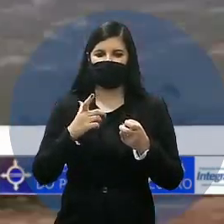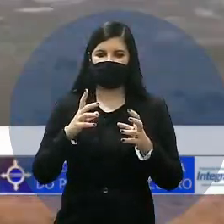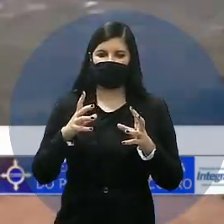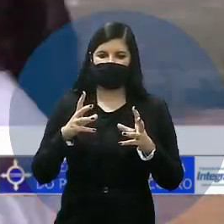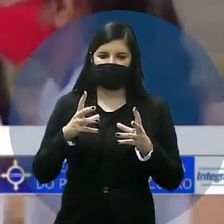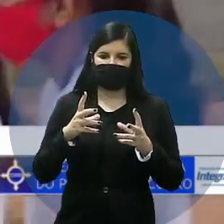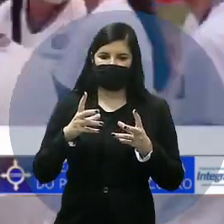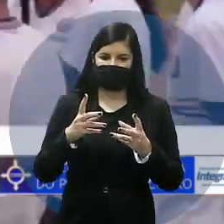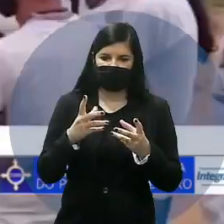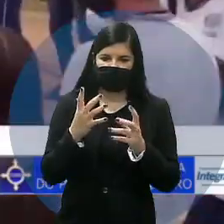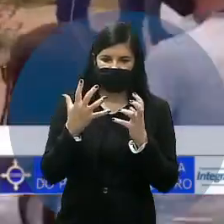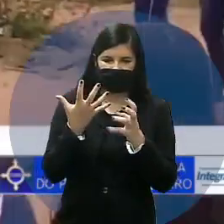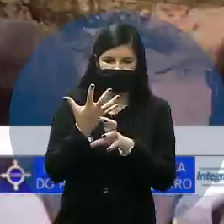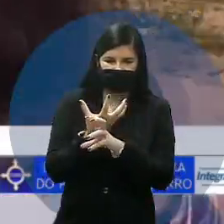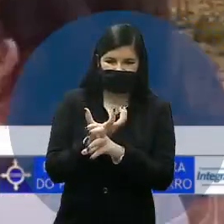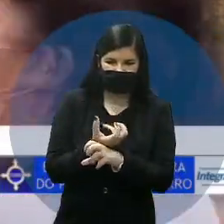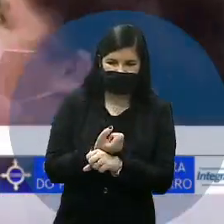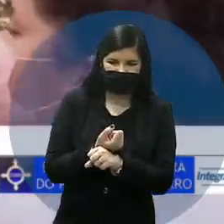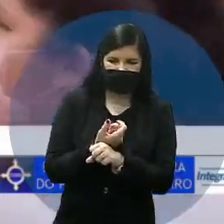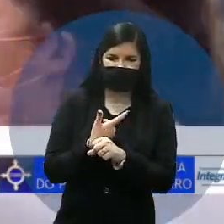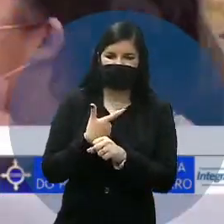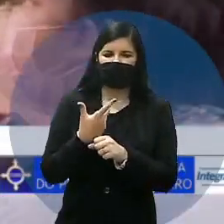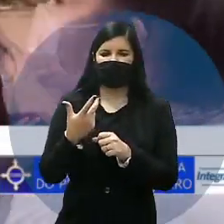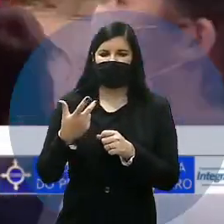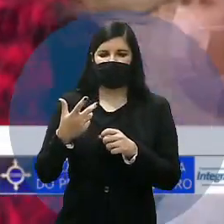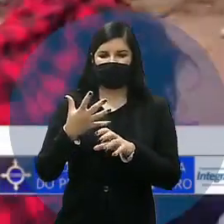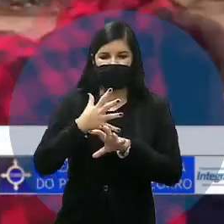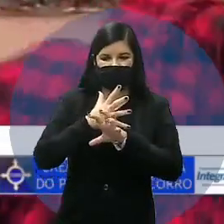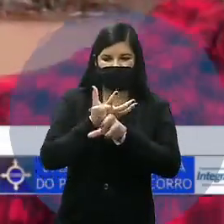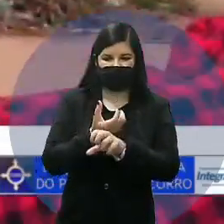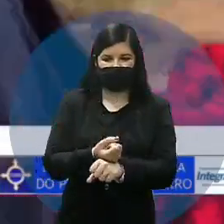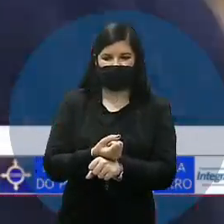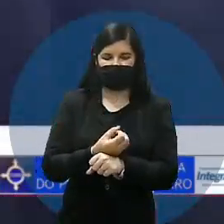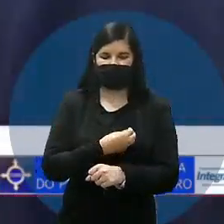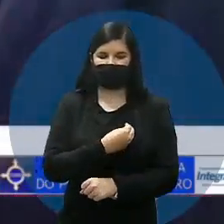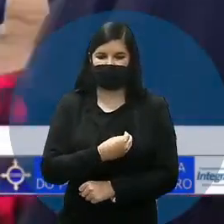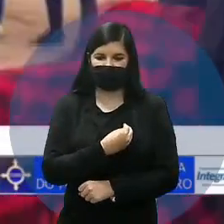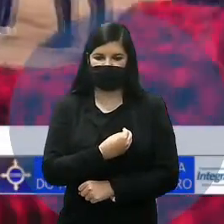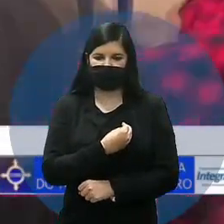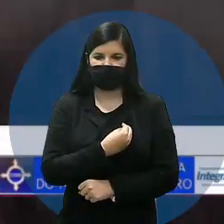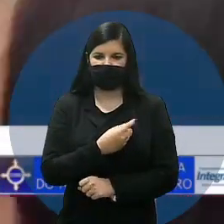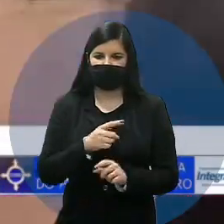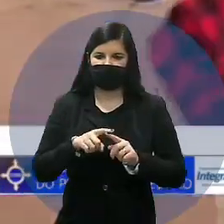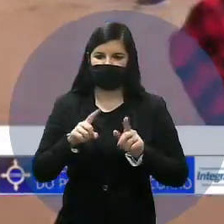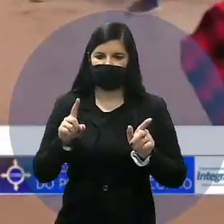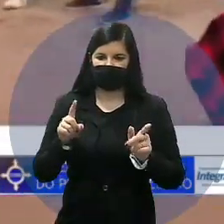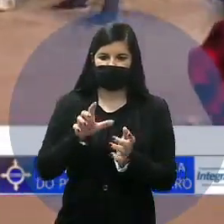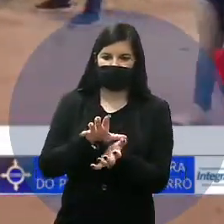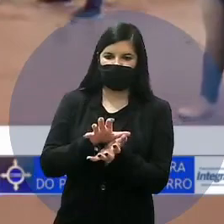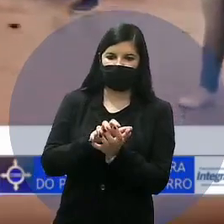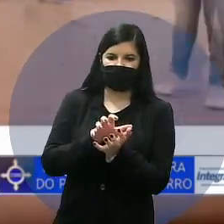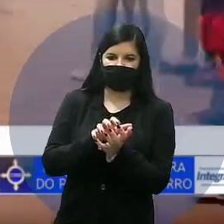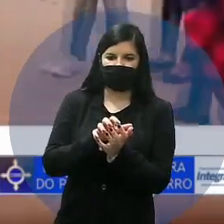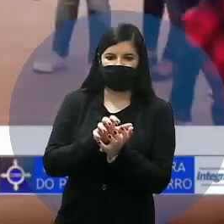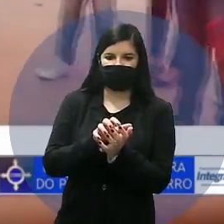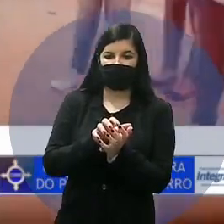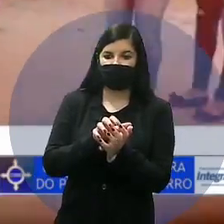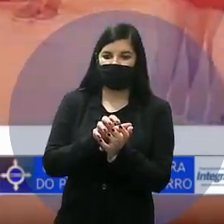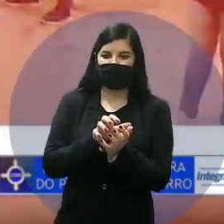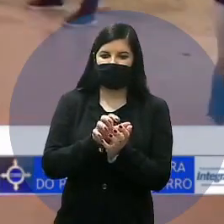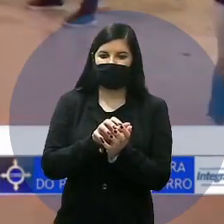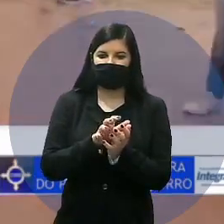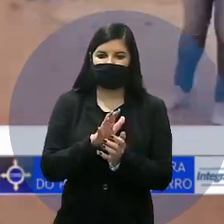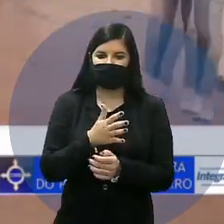gente estivesse no sertão, na região do sertão. Lembrando, em Pernambuco,